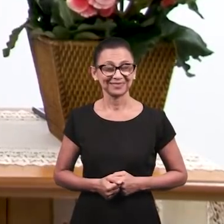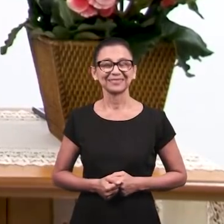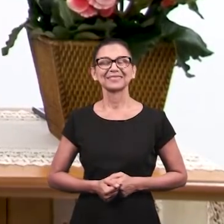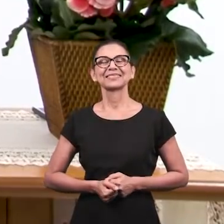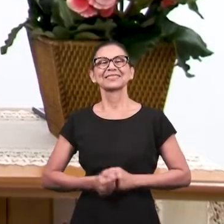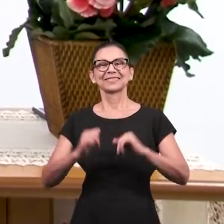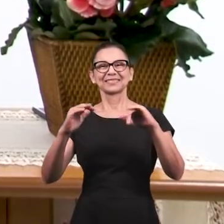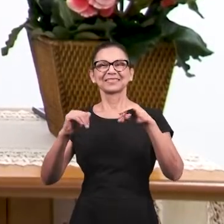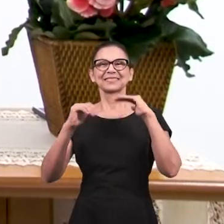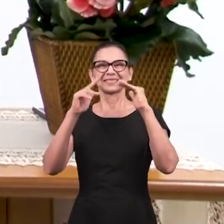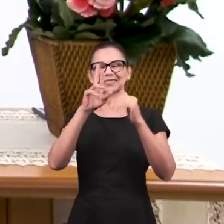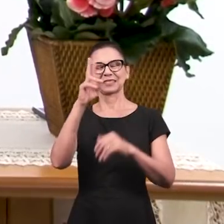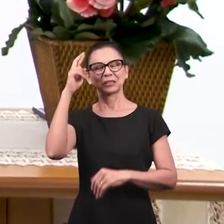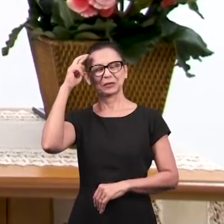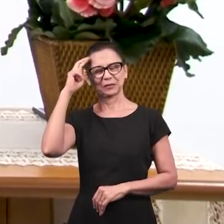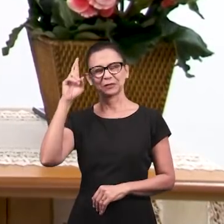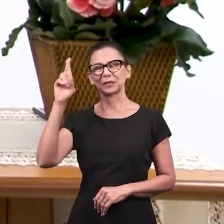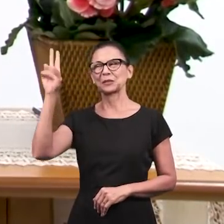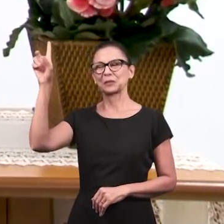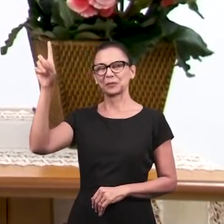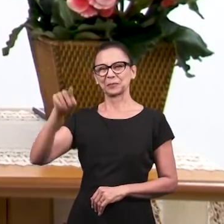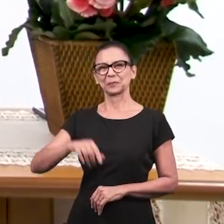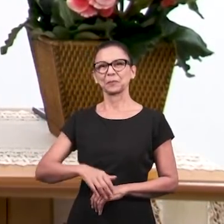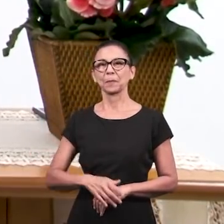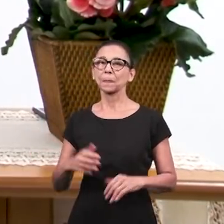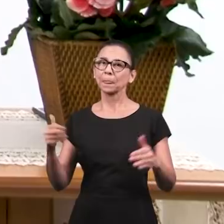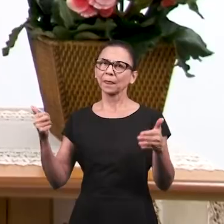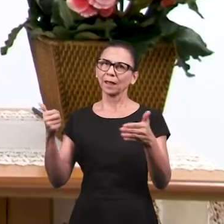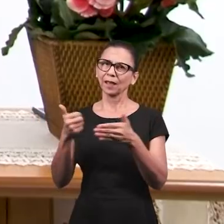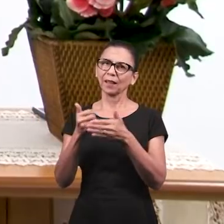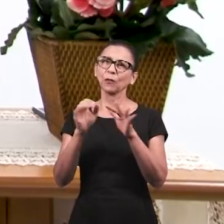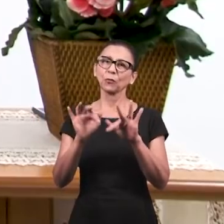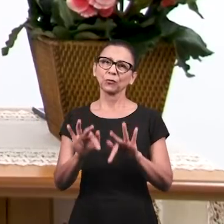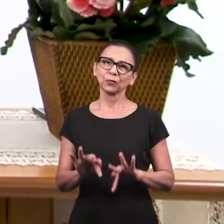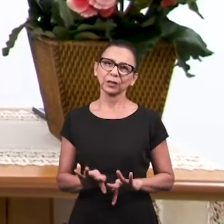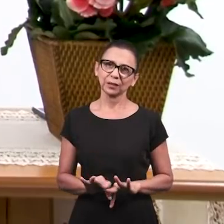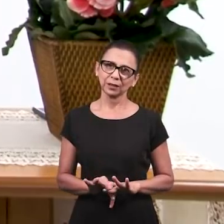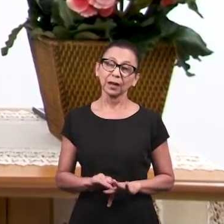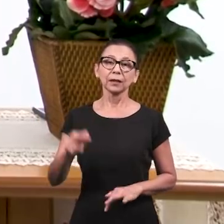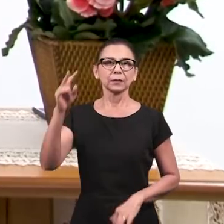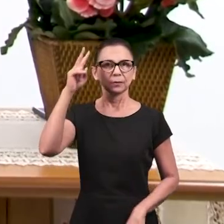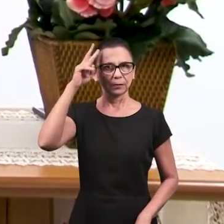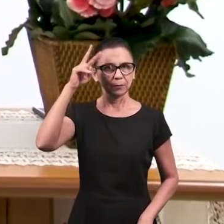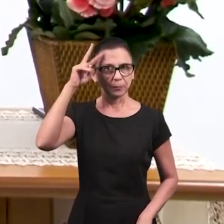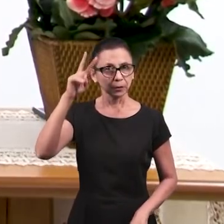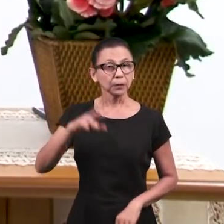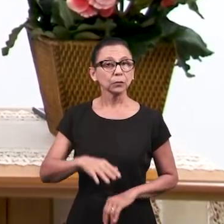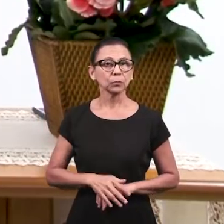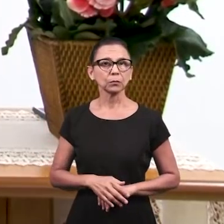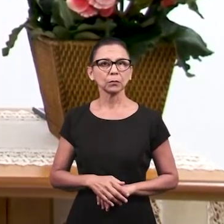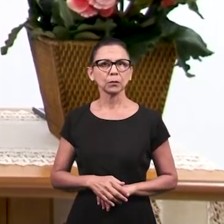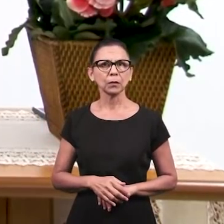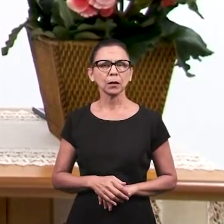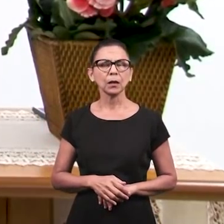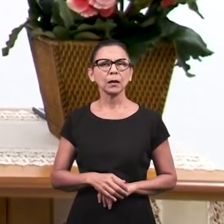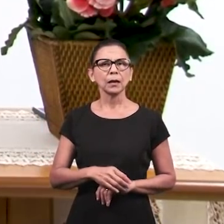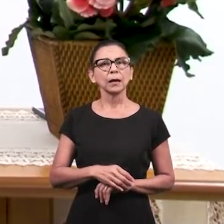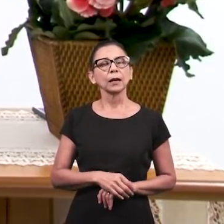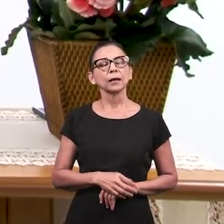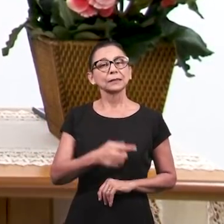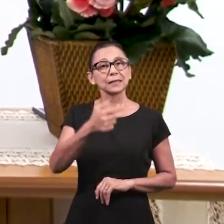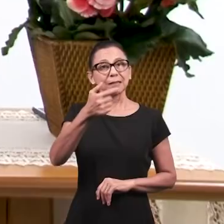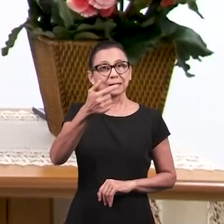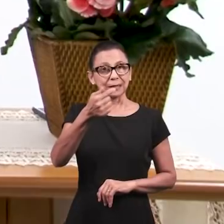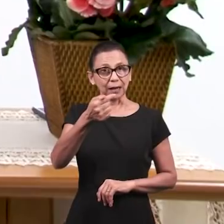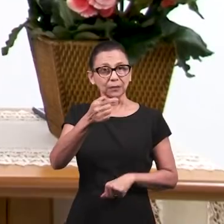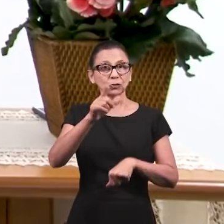Maravilha! Seja bendito, seja exaltado o nome do nosso Deus. Chegamos ao final do nosso programa. Lembramos aos irmãos que daqui a pouco, às